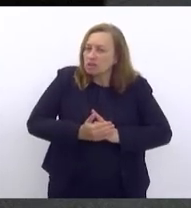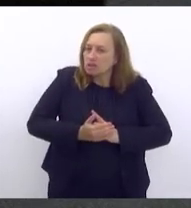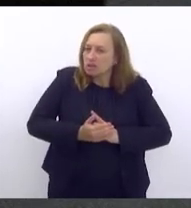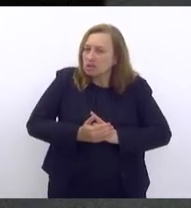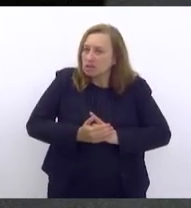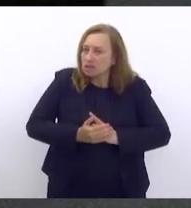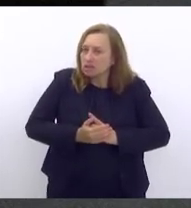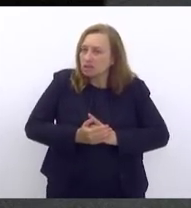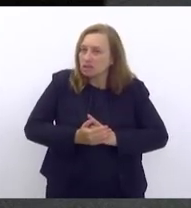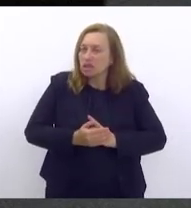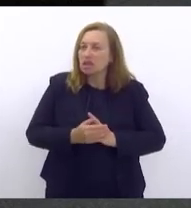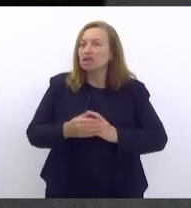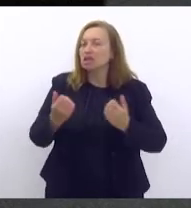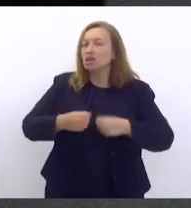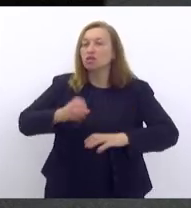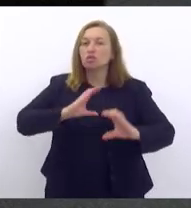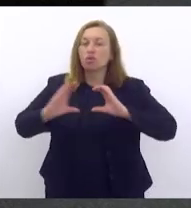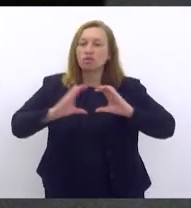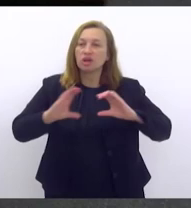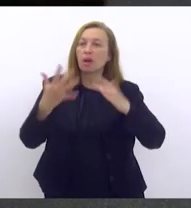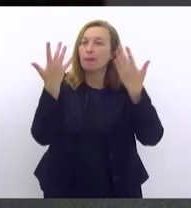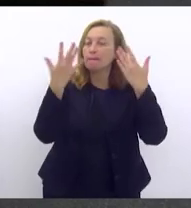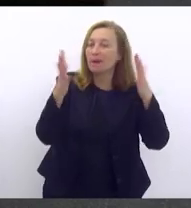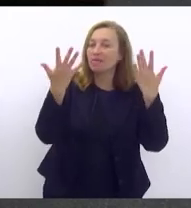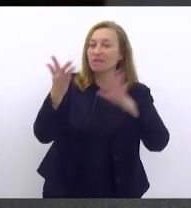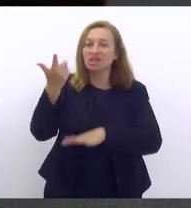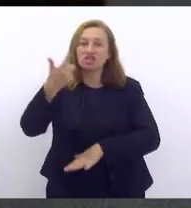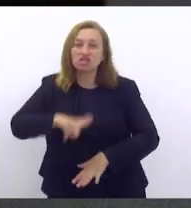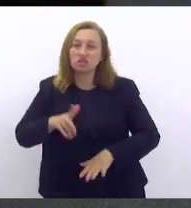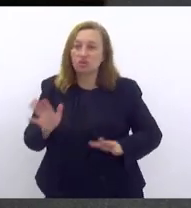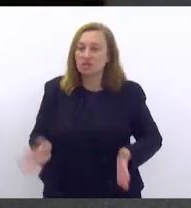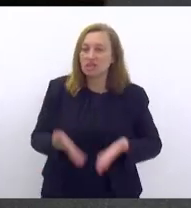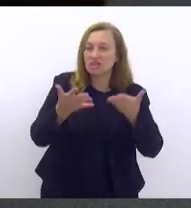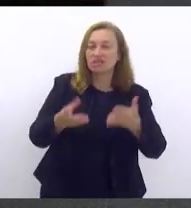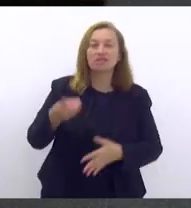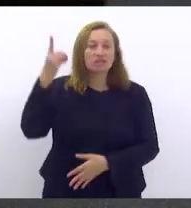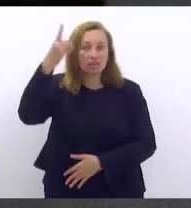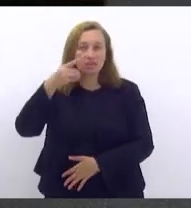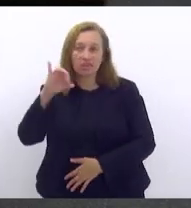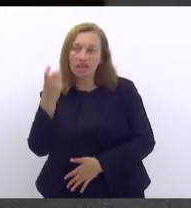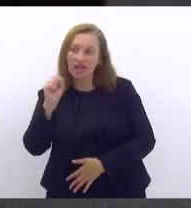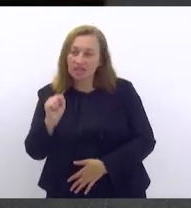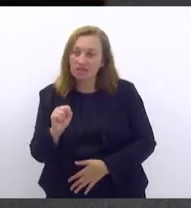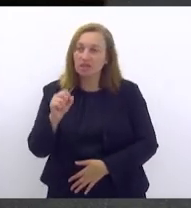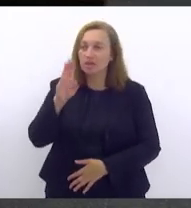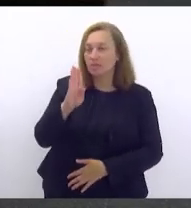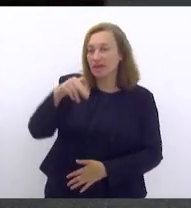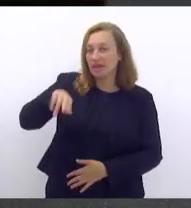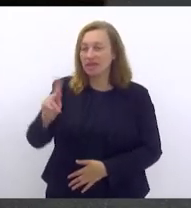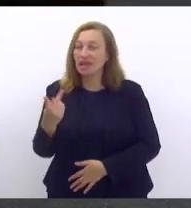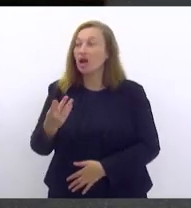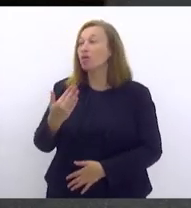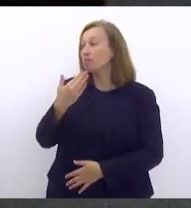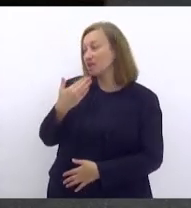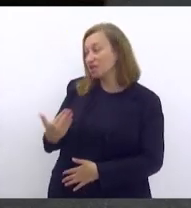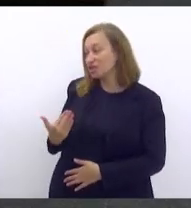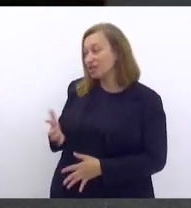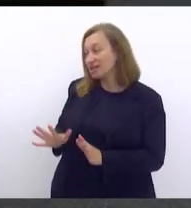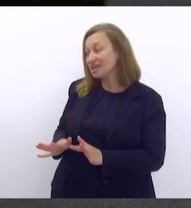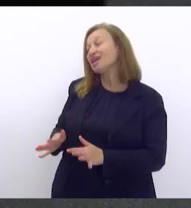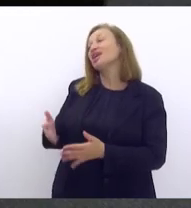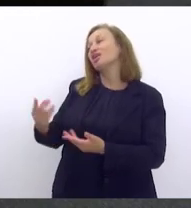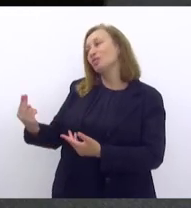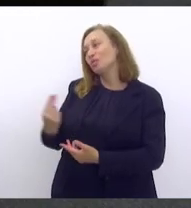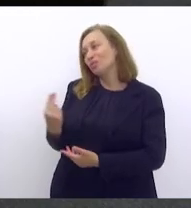né? De conseguir se comunicar. Então, parabenizar mais uma vez a iniciativa do deputado Carlinhos BNH e também pedir humildemente a coautoria